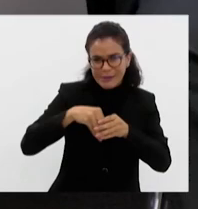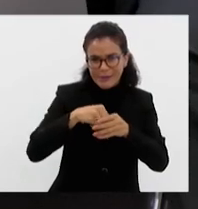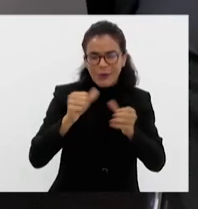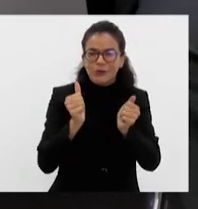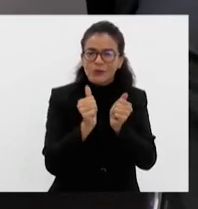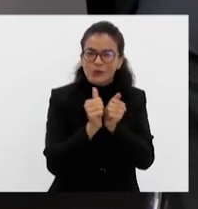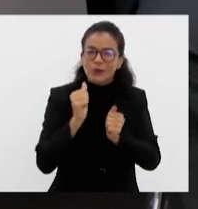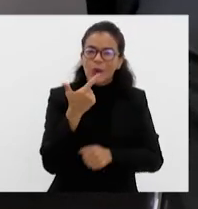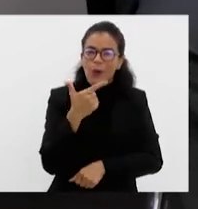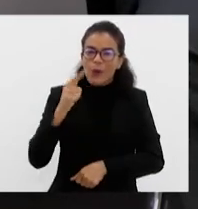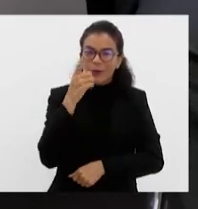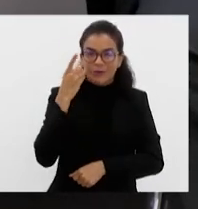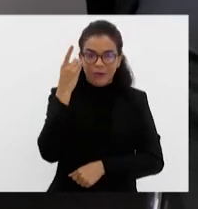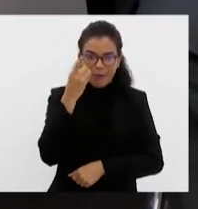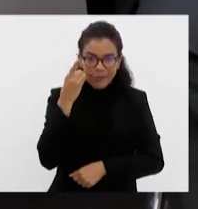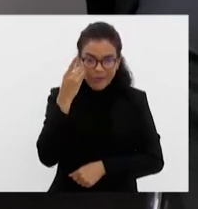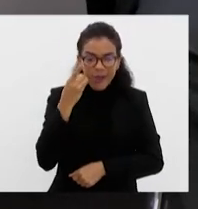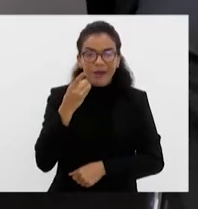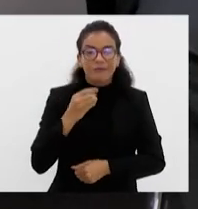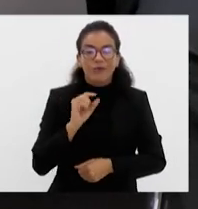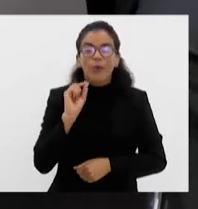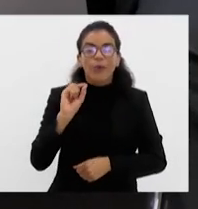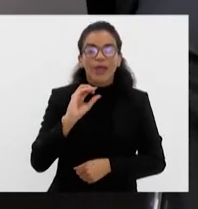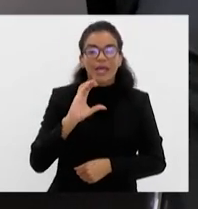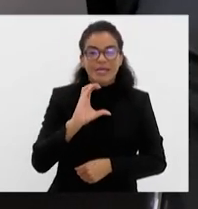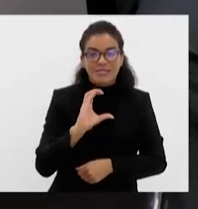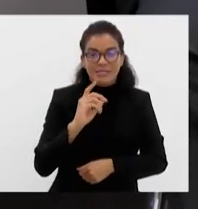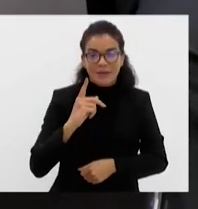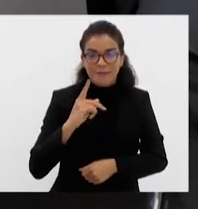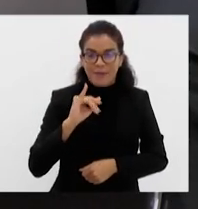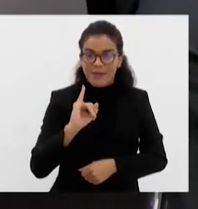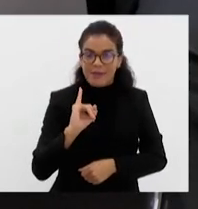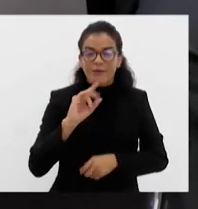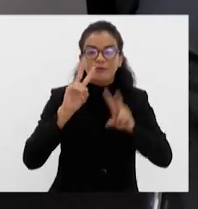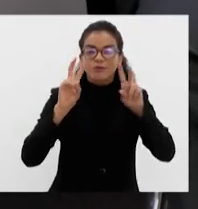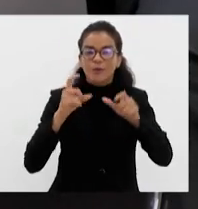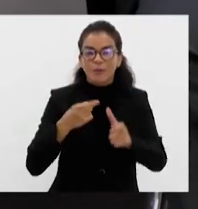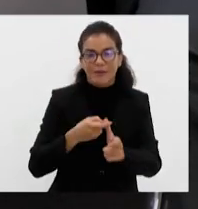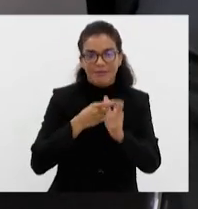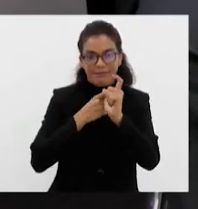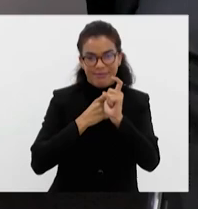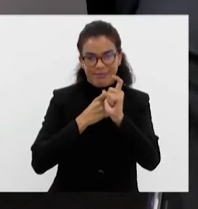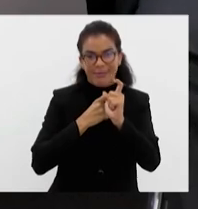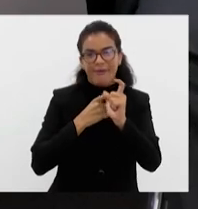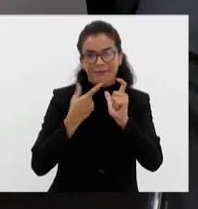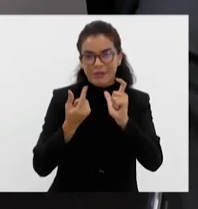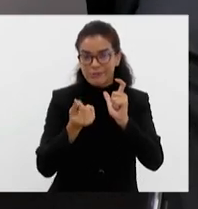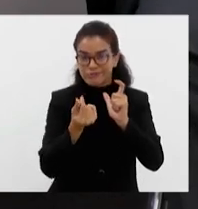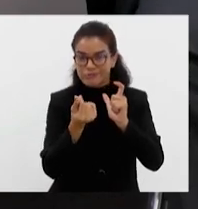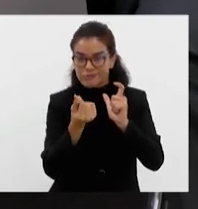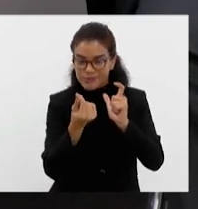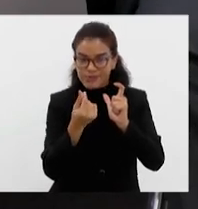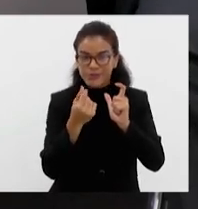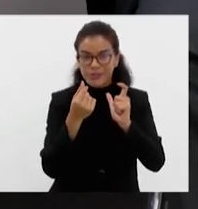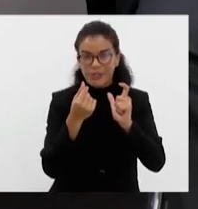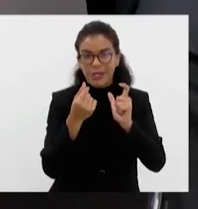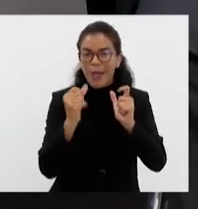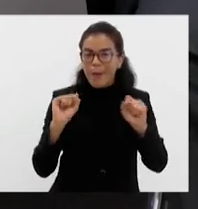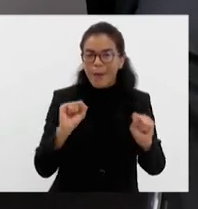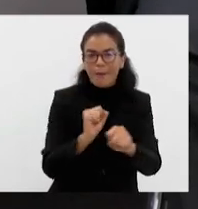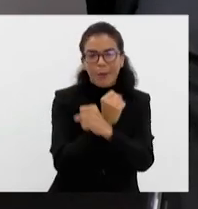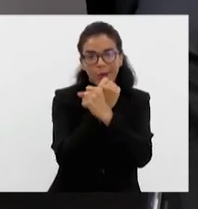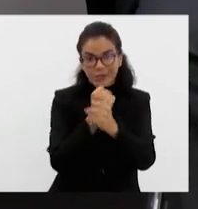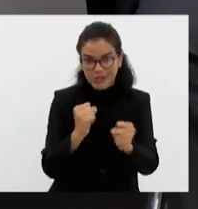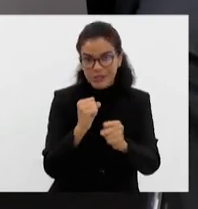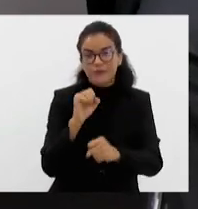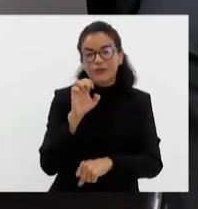outros parlamentares, foi a CPI da dívida. É impossível os estados brasileiros... E que